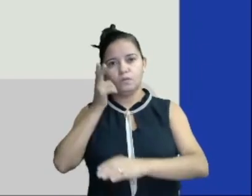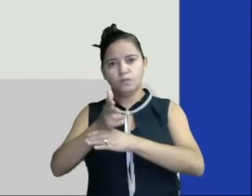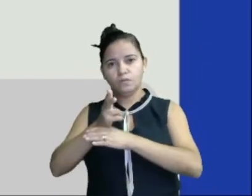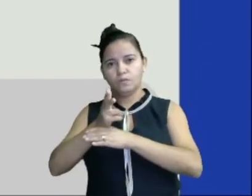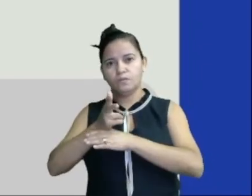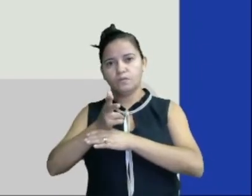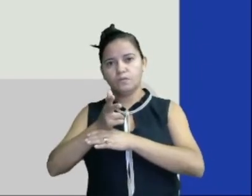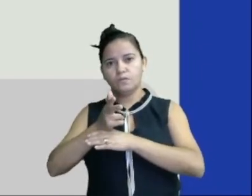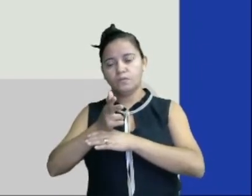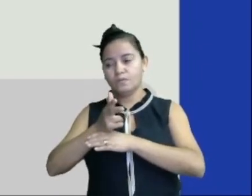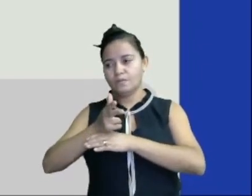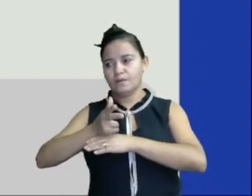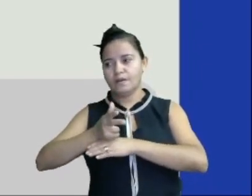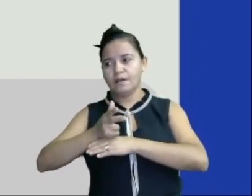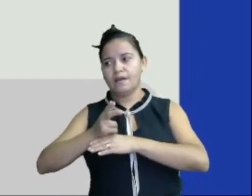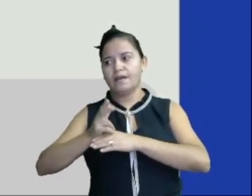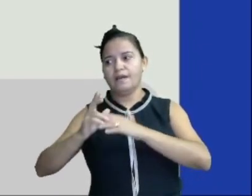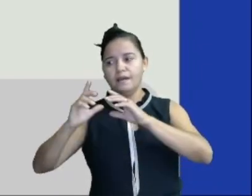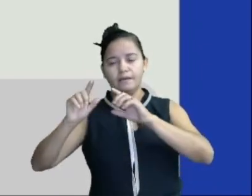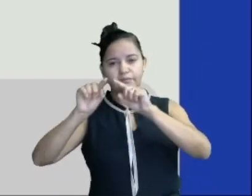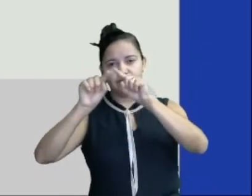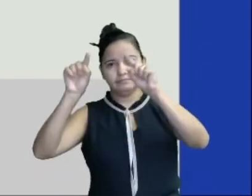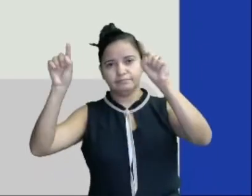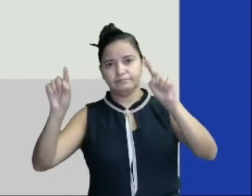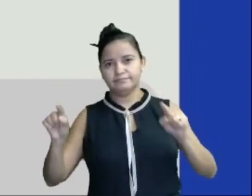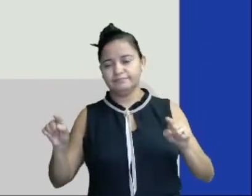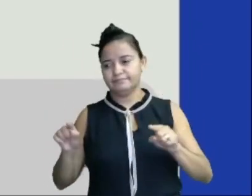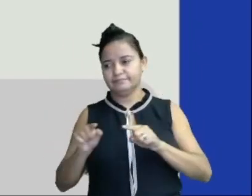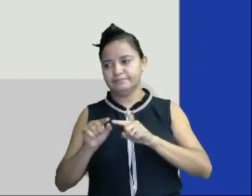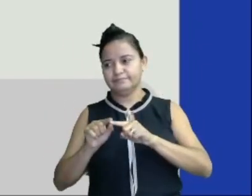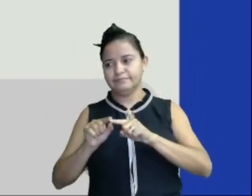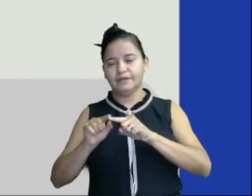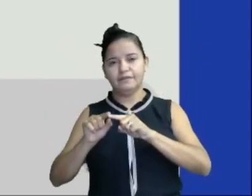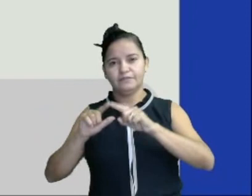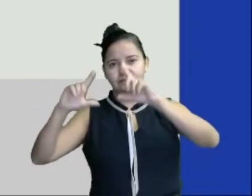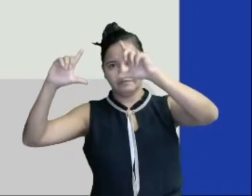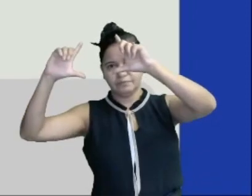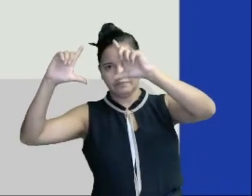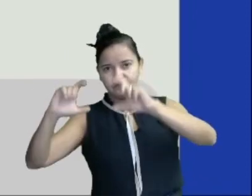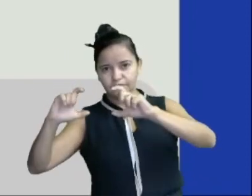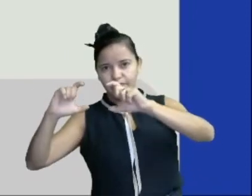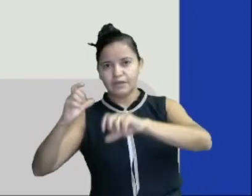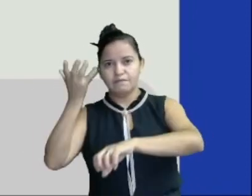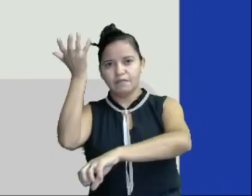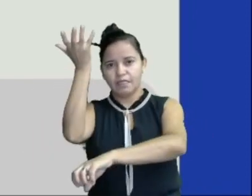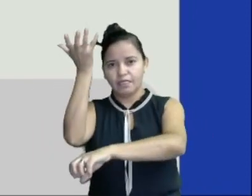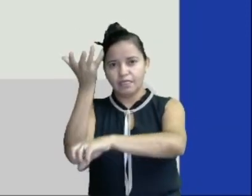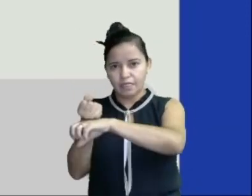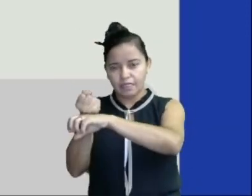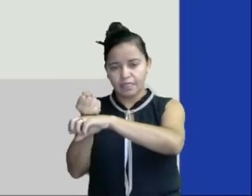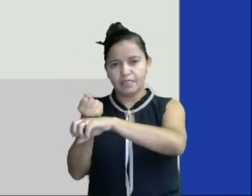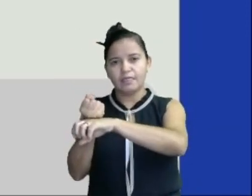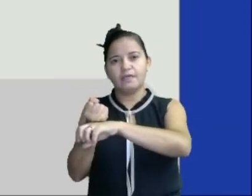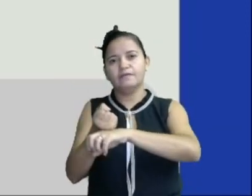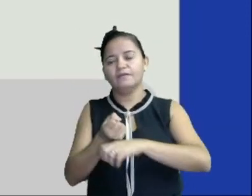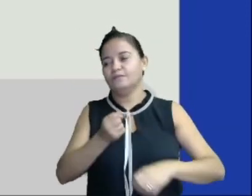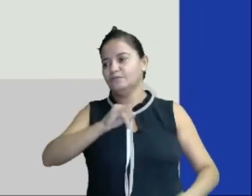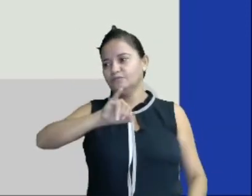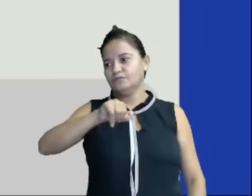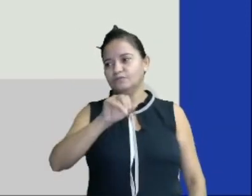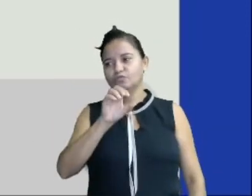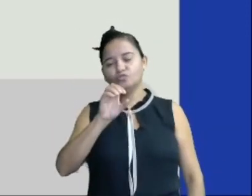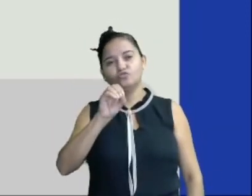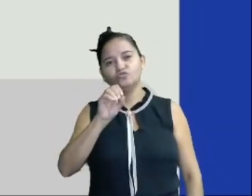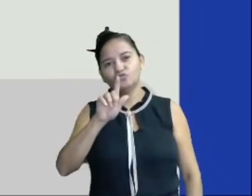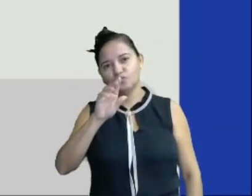QR Code, tá certo? Isso vai direcionar vocês para um aplicativo, para um joguinho associado com essa nossa aula de hoje sobre